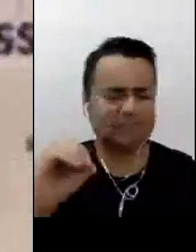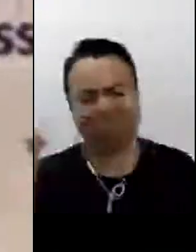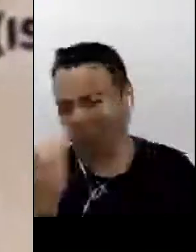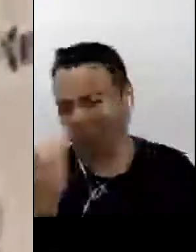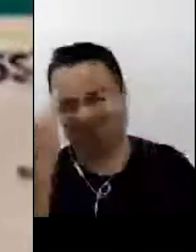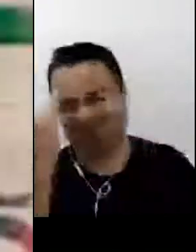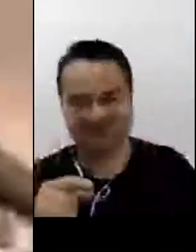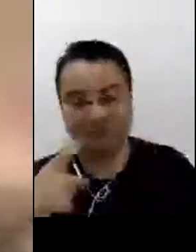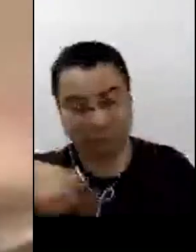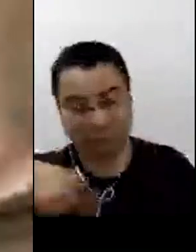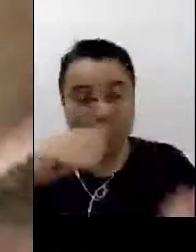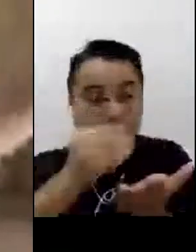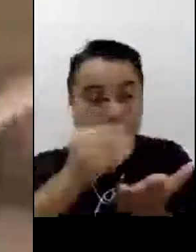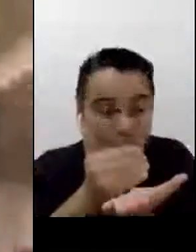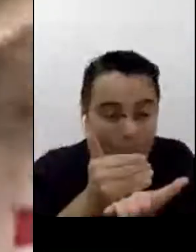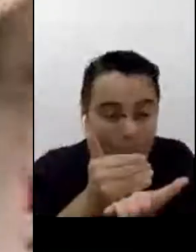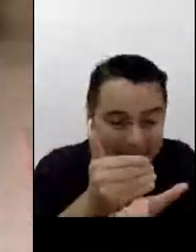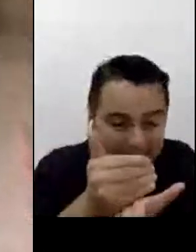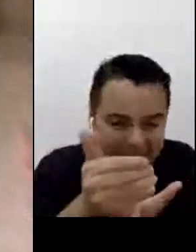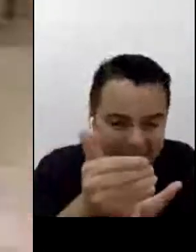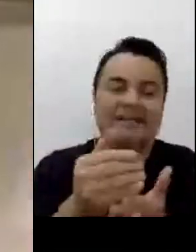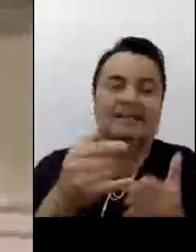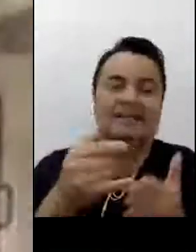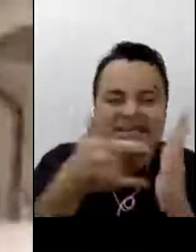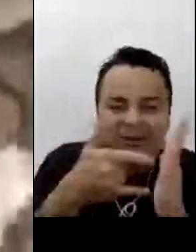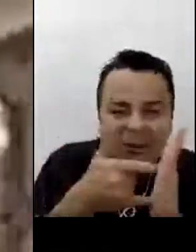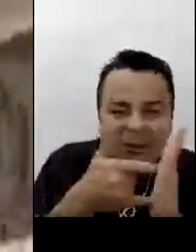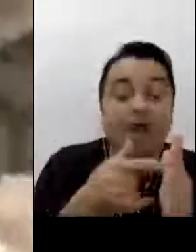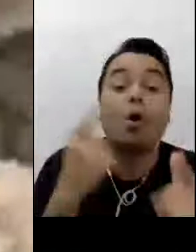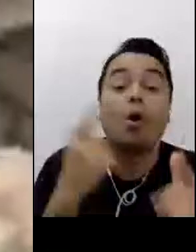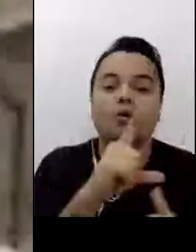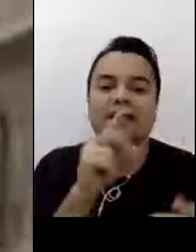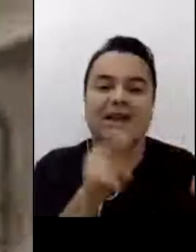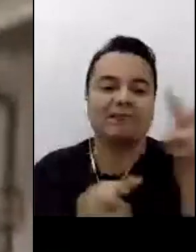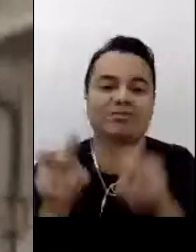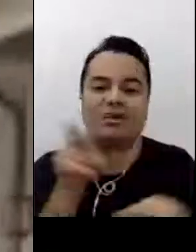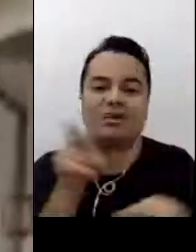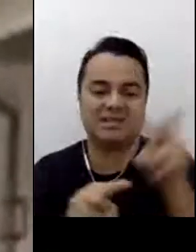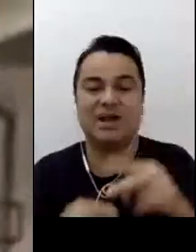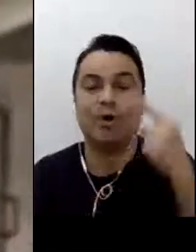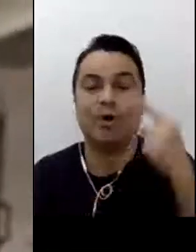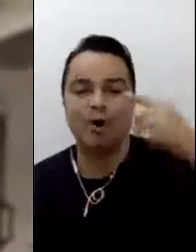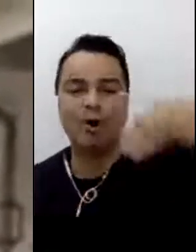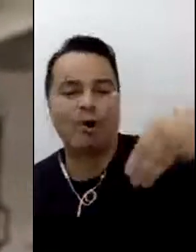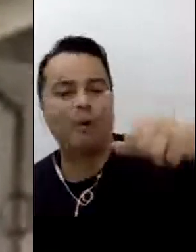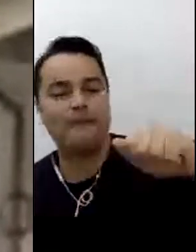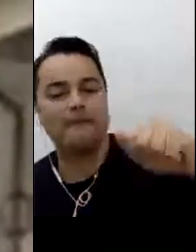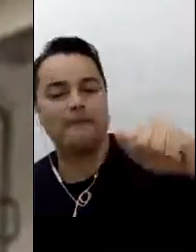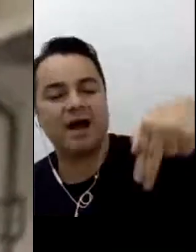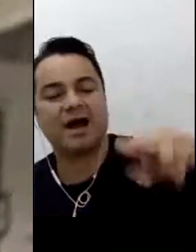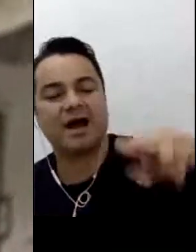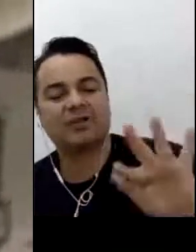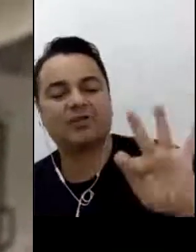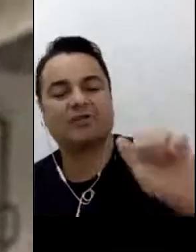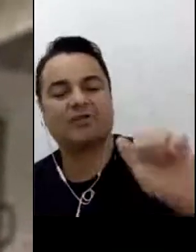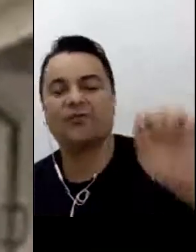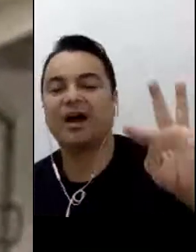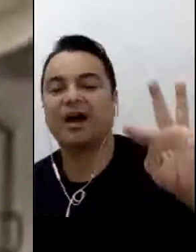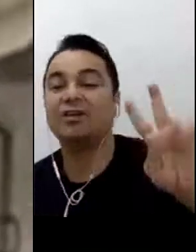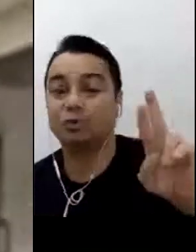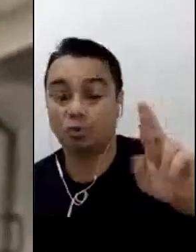E quando a gente começa a desenvolver, aqui a gente consegue visualizar aqui, ó, olha aqui, manufatura aditiva. Para eu fazer a primeira